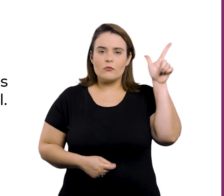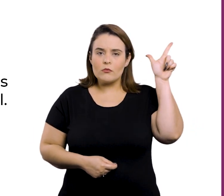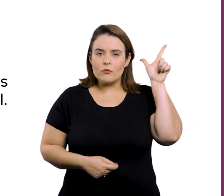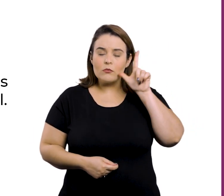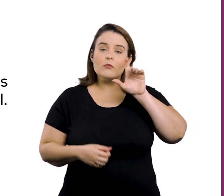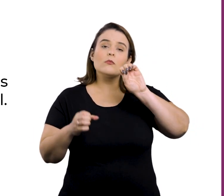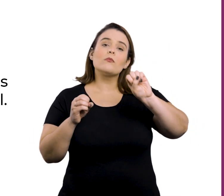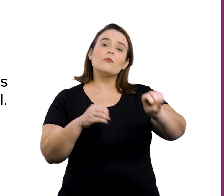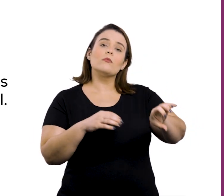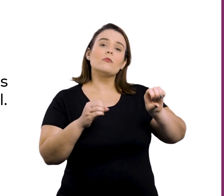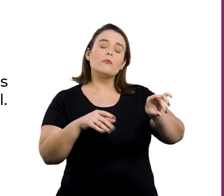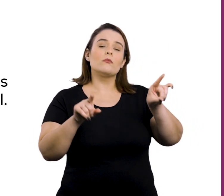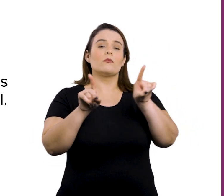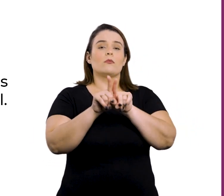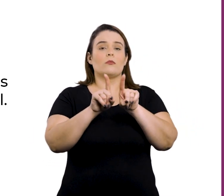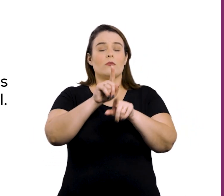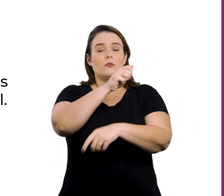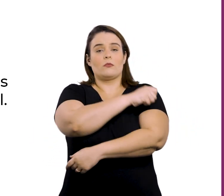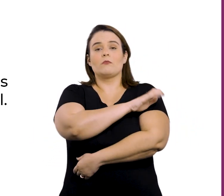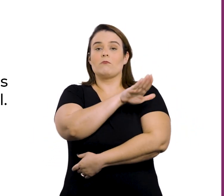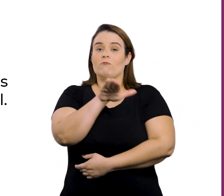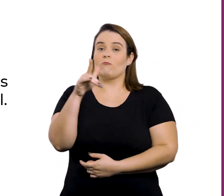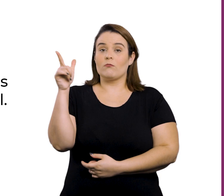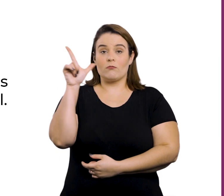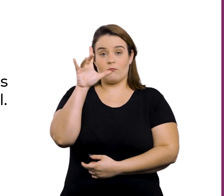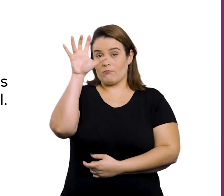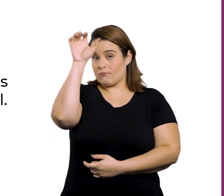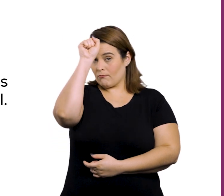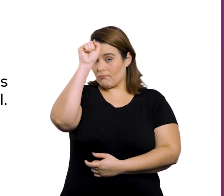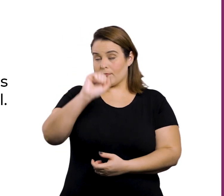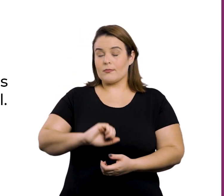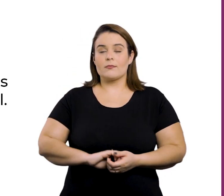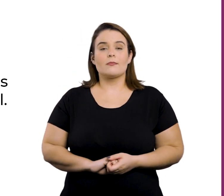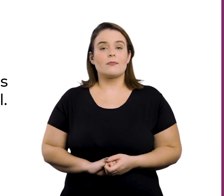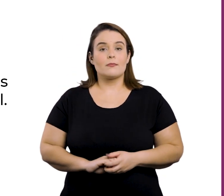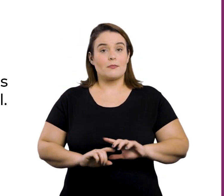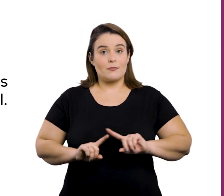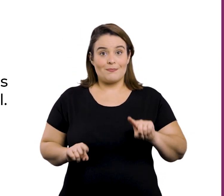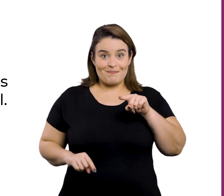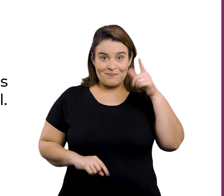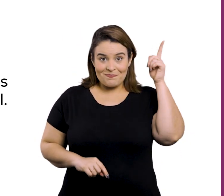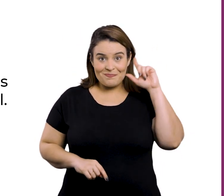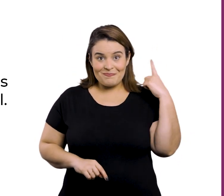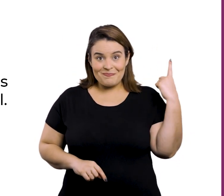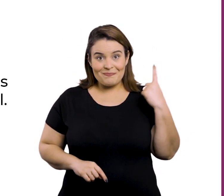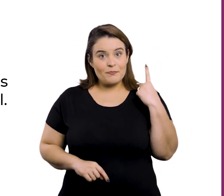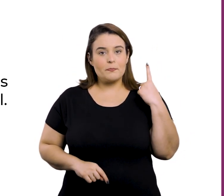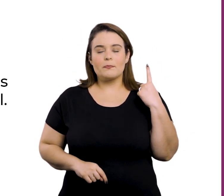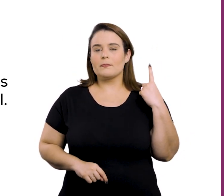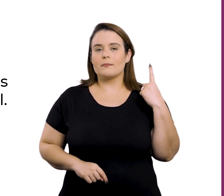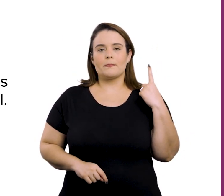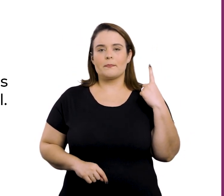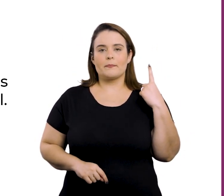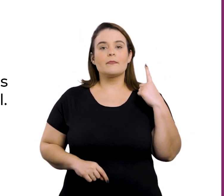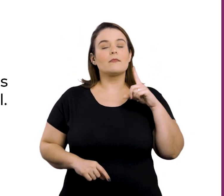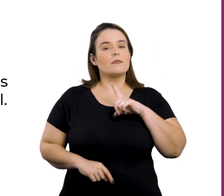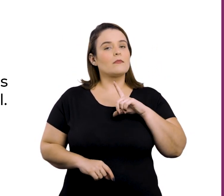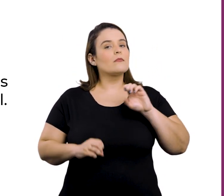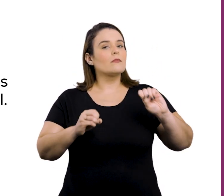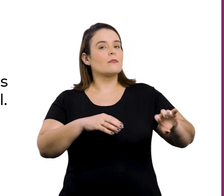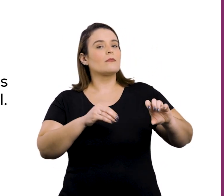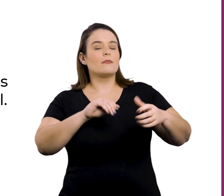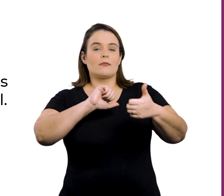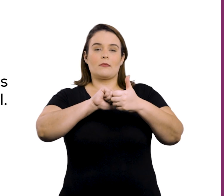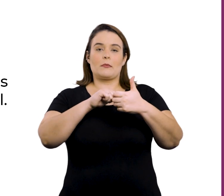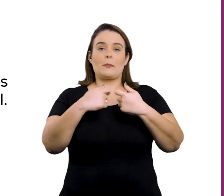para que os professores consigam ensinar e para que os alunos possam aprender. Mas ele não se basta sozinho, pois para termos